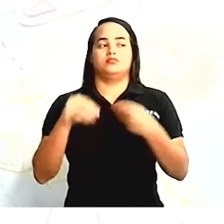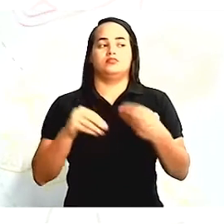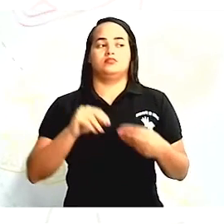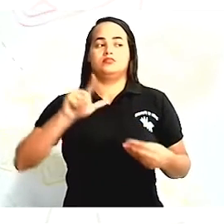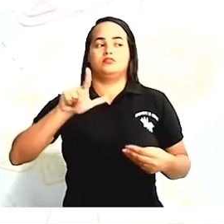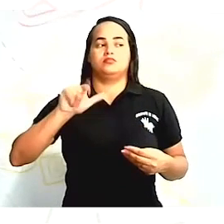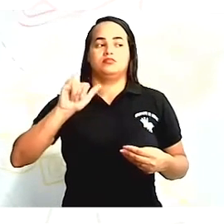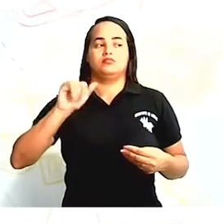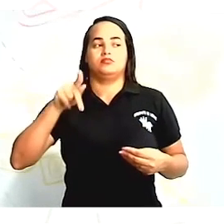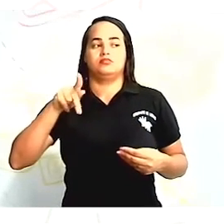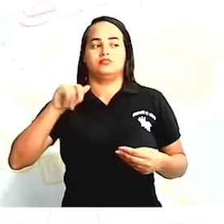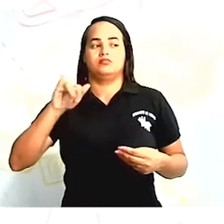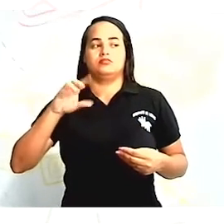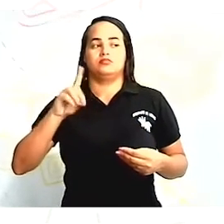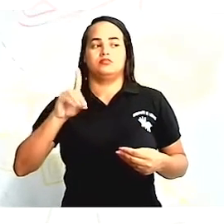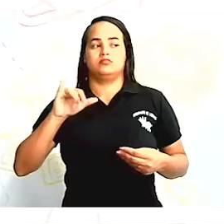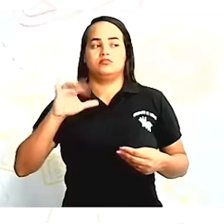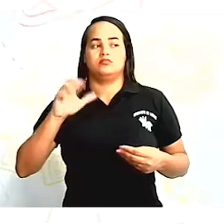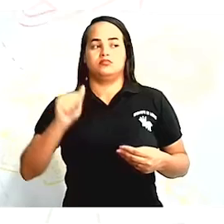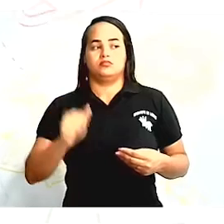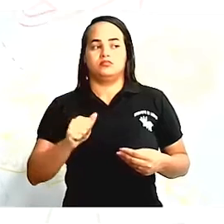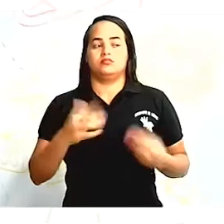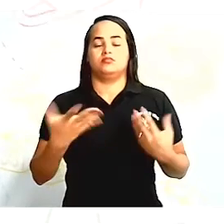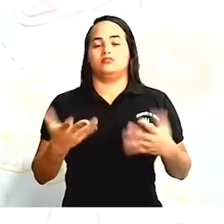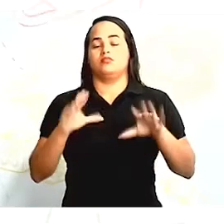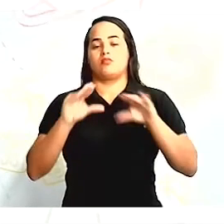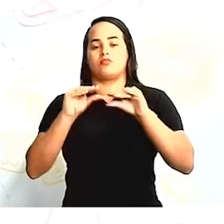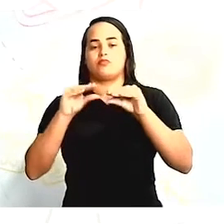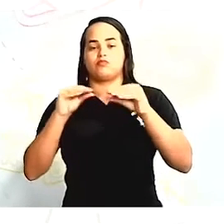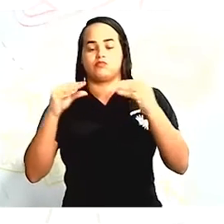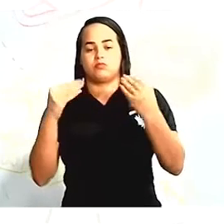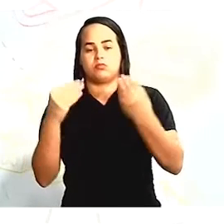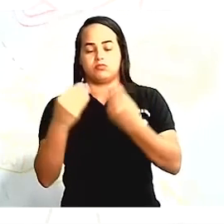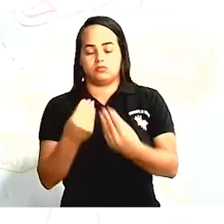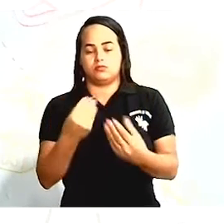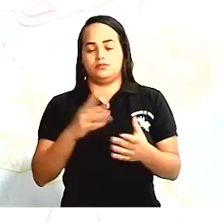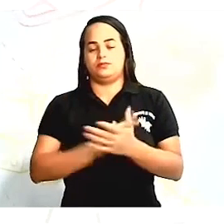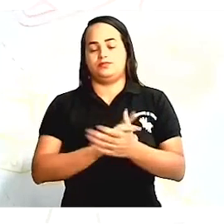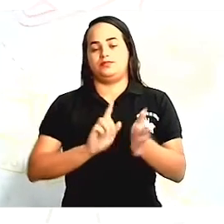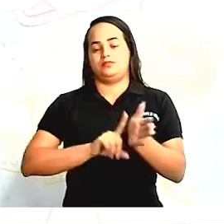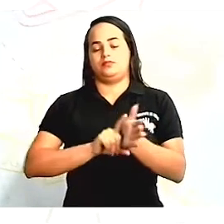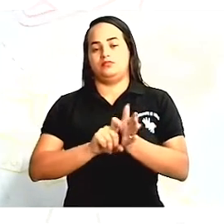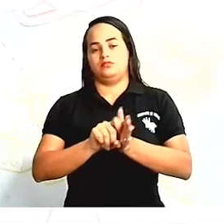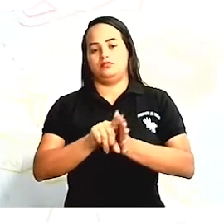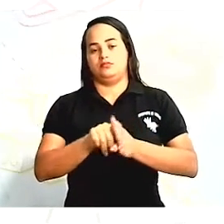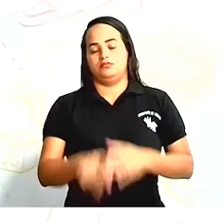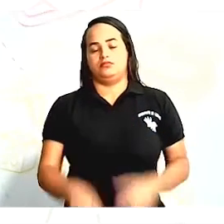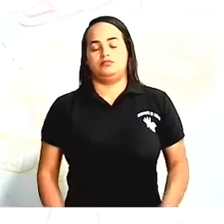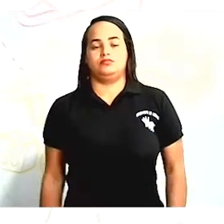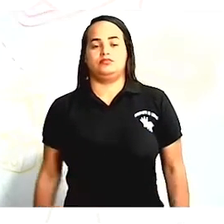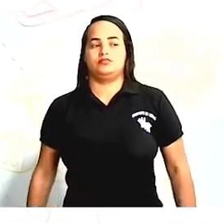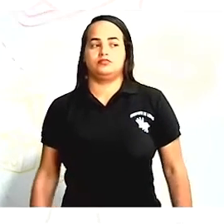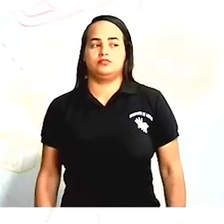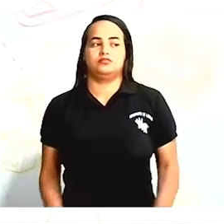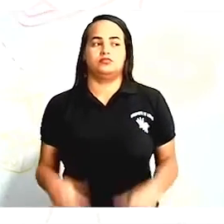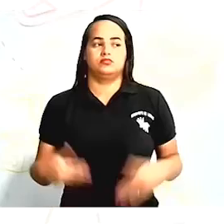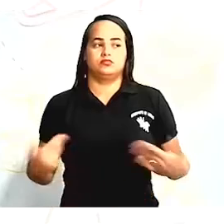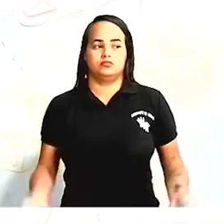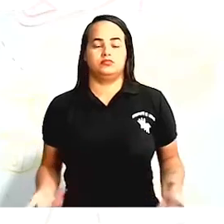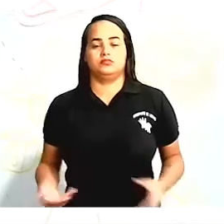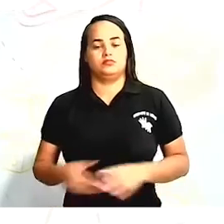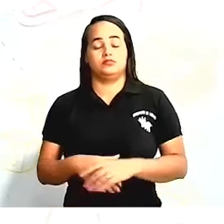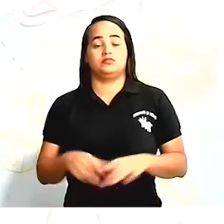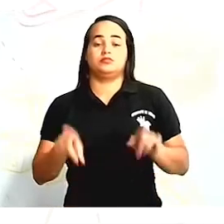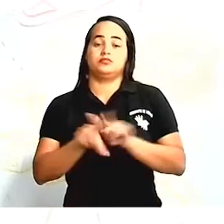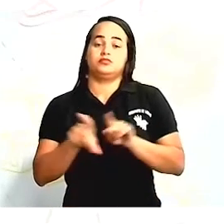membrana lipídica? É uma membrana gordurosa, certo? Circundando a capside, certo? Então, ó, ela